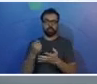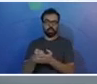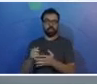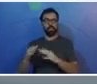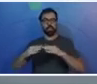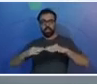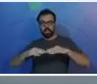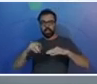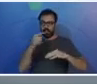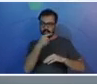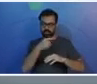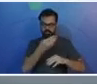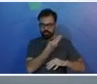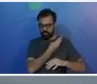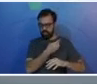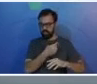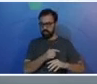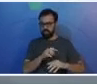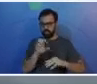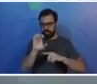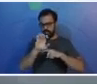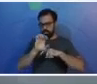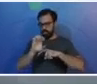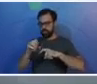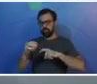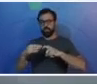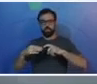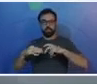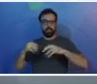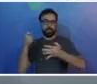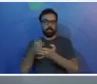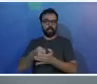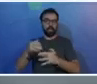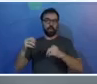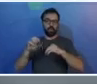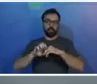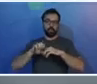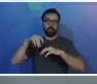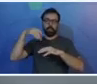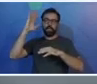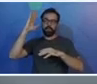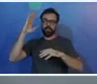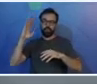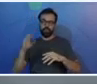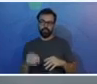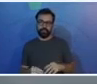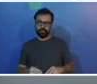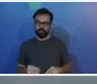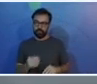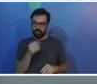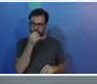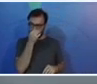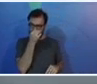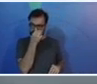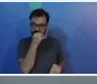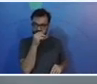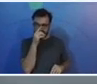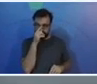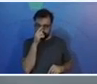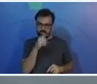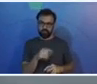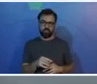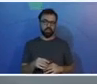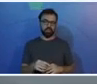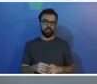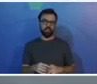ultrapassaram. Esses 3 outros estados, já em laranja, eles ultrapassaram o limite prudencial, quer